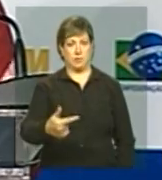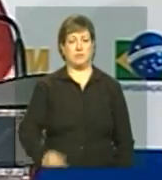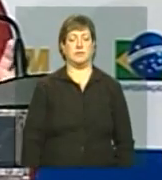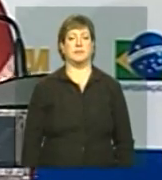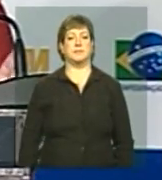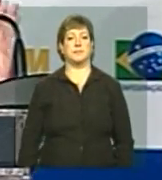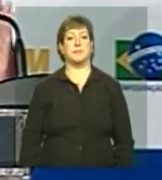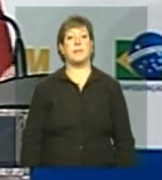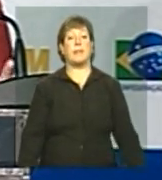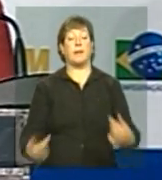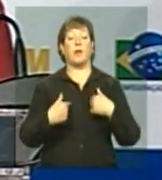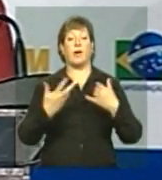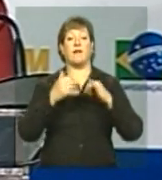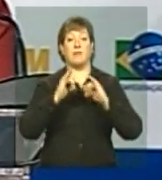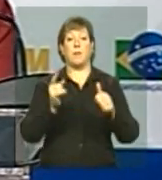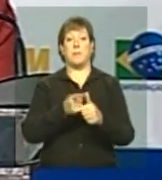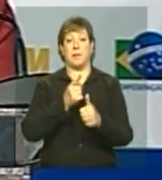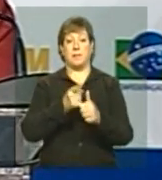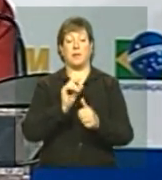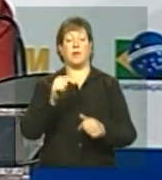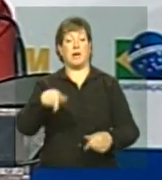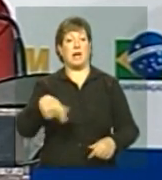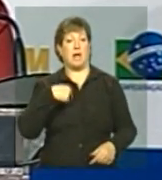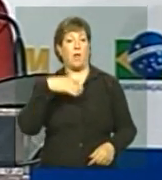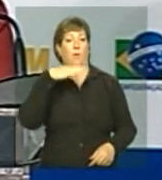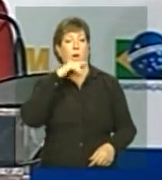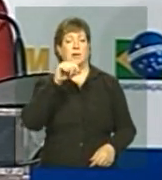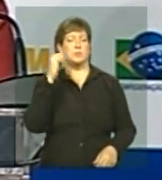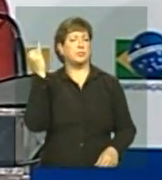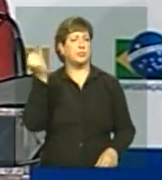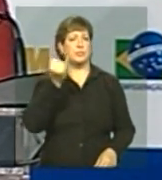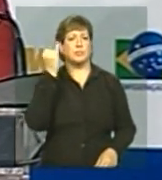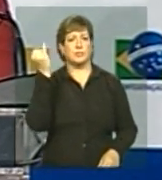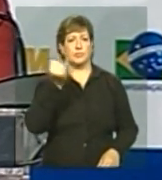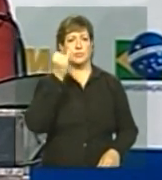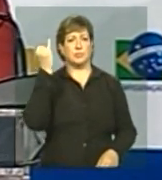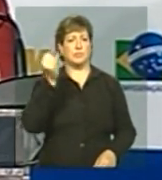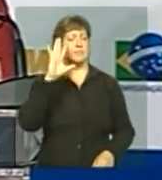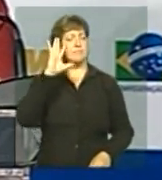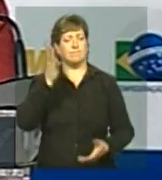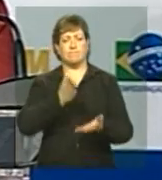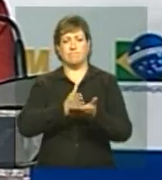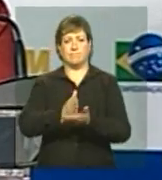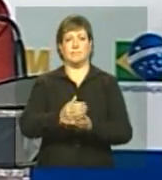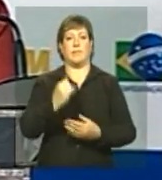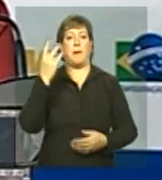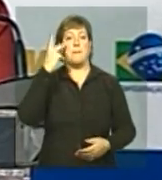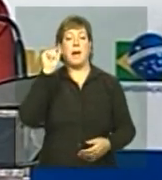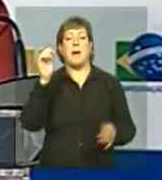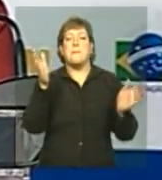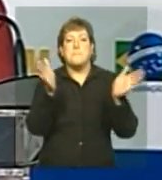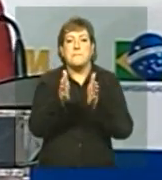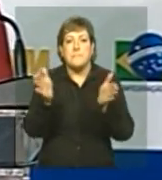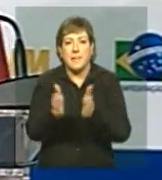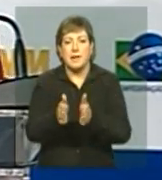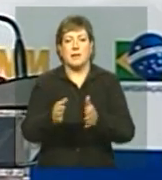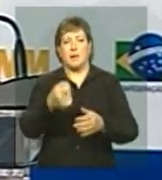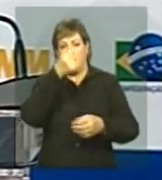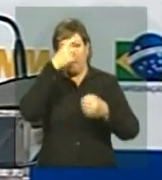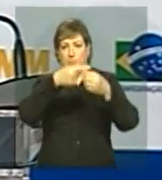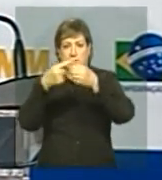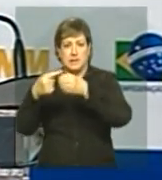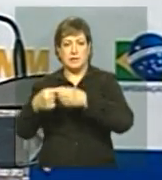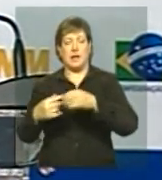Eu queria dizer o primeiro, que eu acho que tem importância decisiva para pequenos municípios de 50 mil